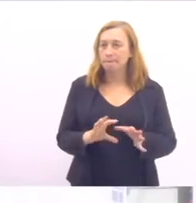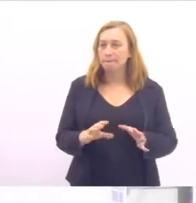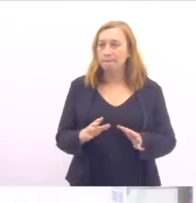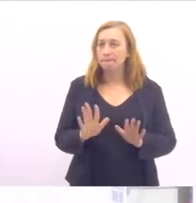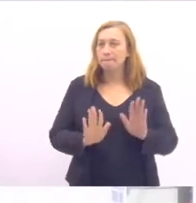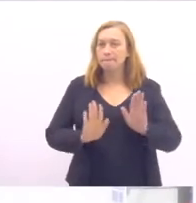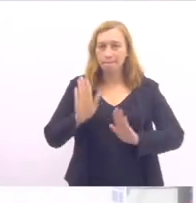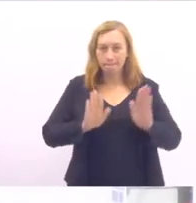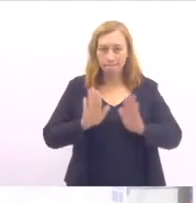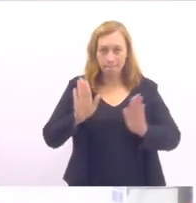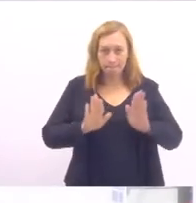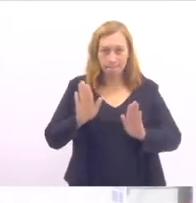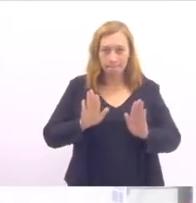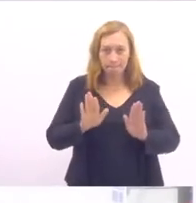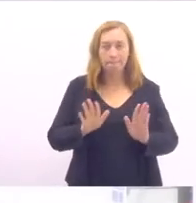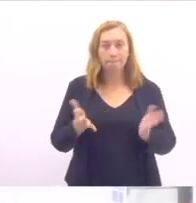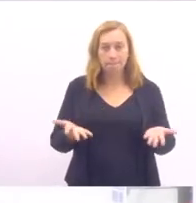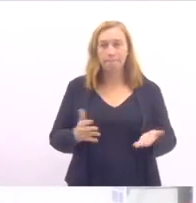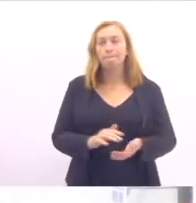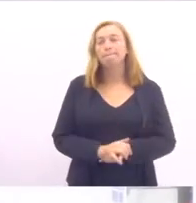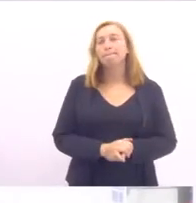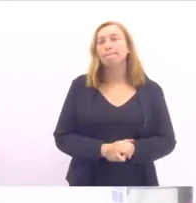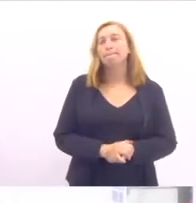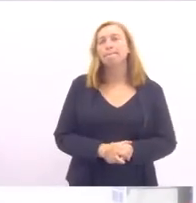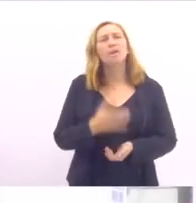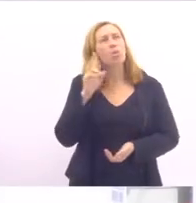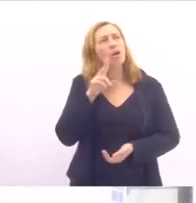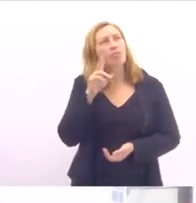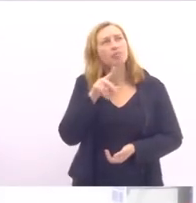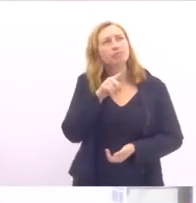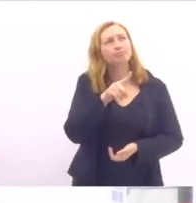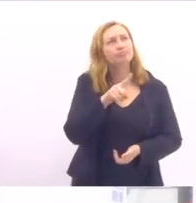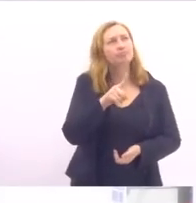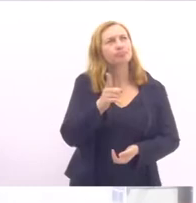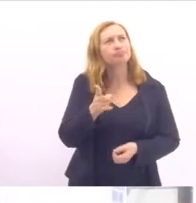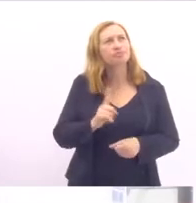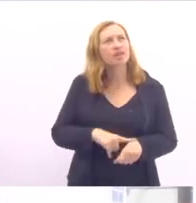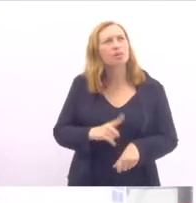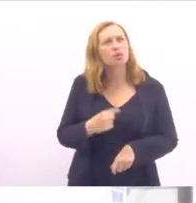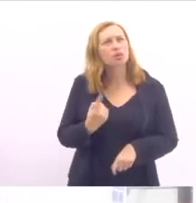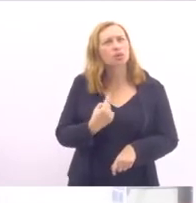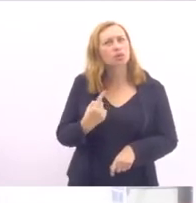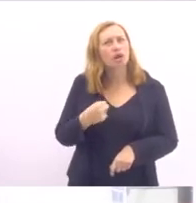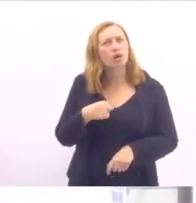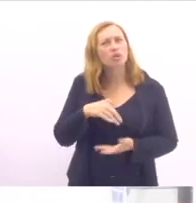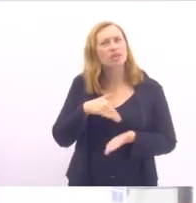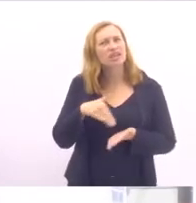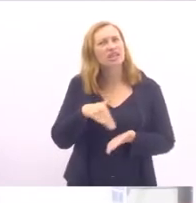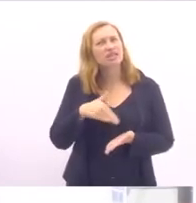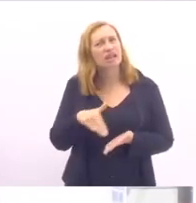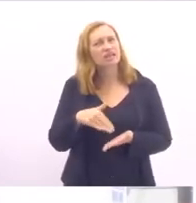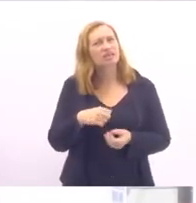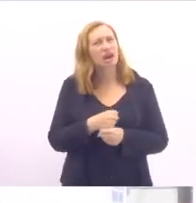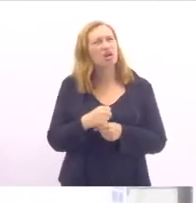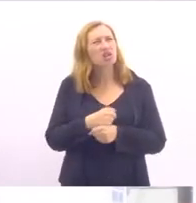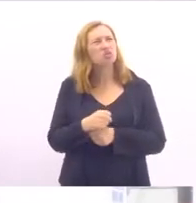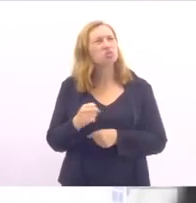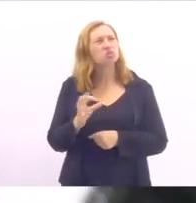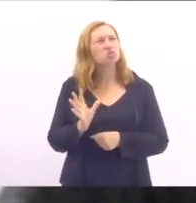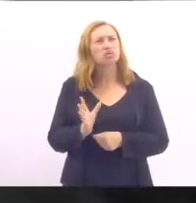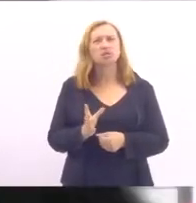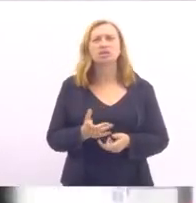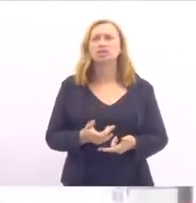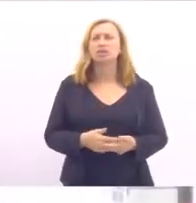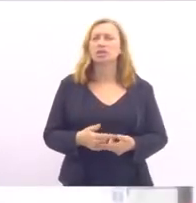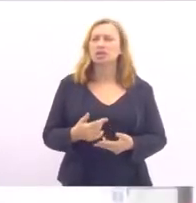da inexigibilidade. Né? Eu me lembro disso no nosso tempo, ainda era secretário, olha há quantos anos isso,